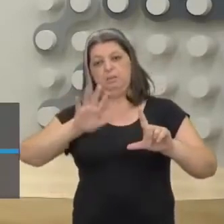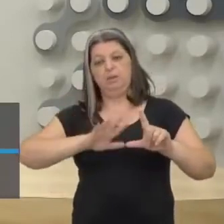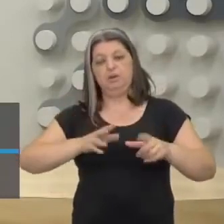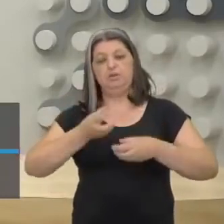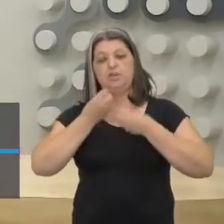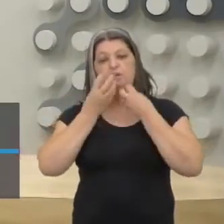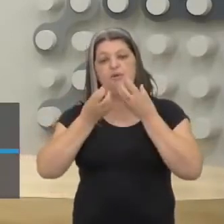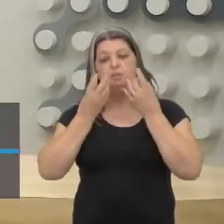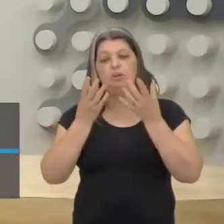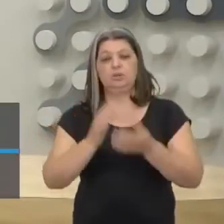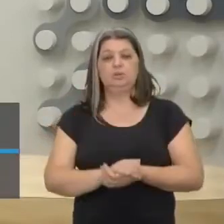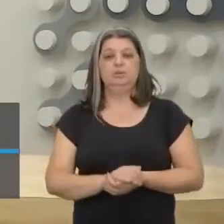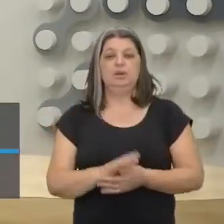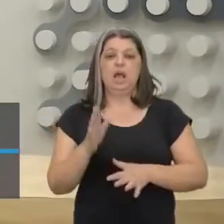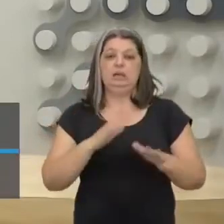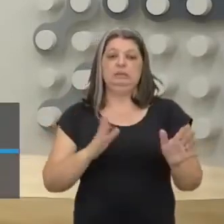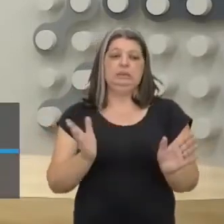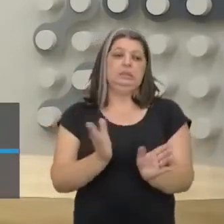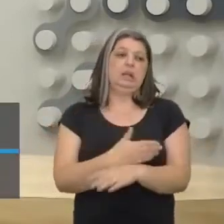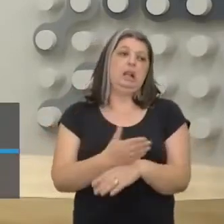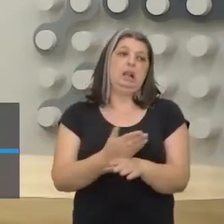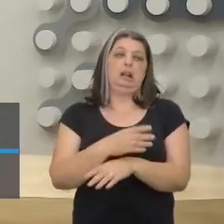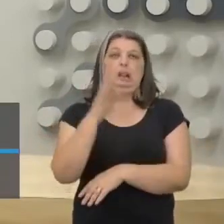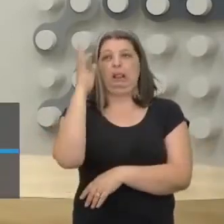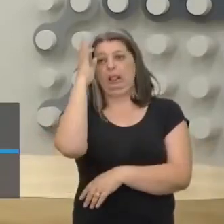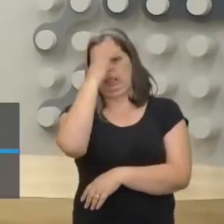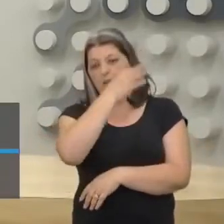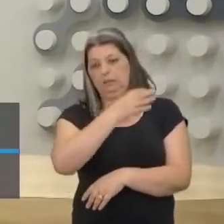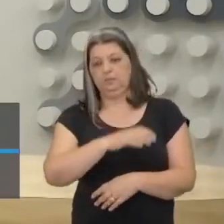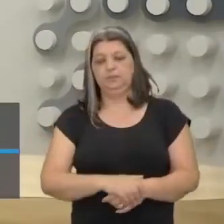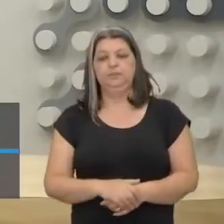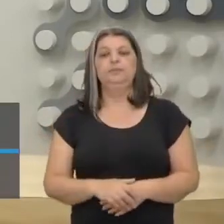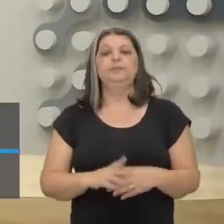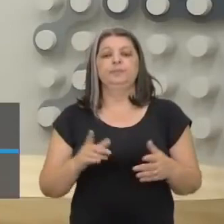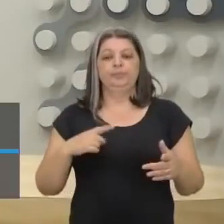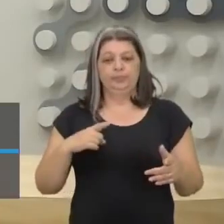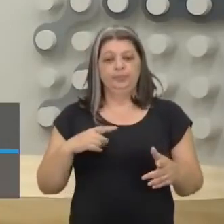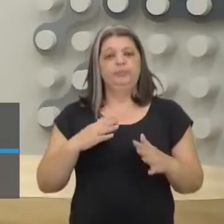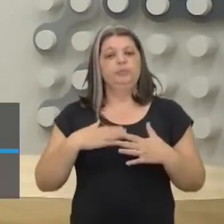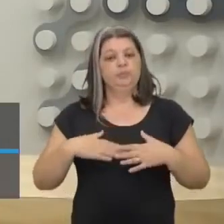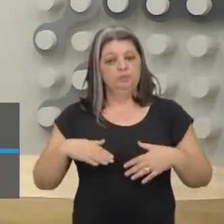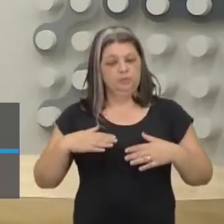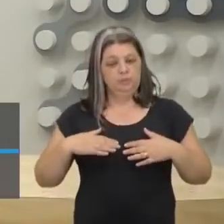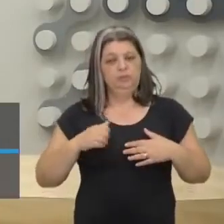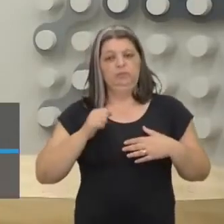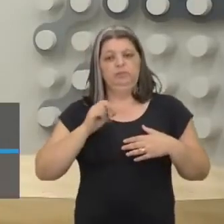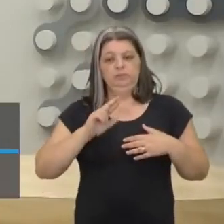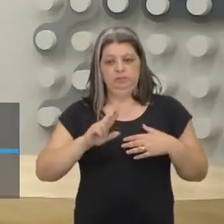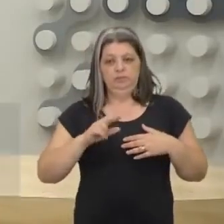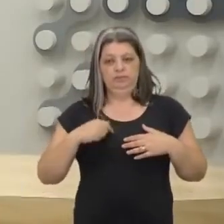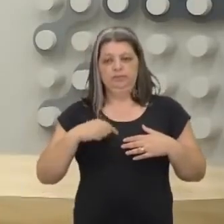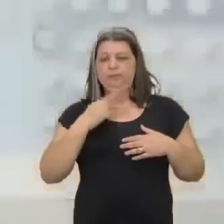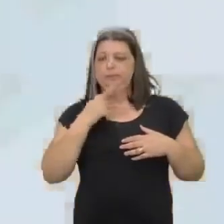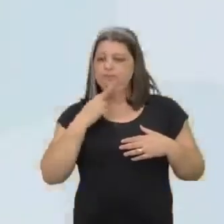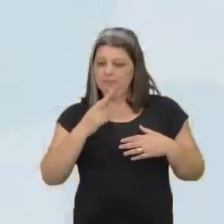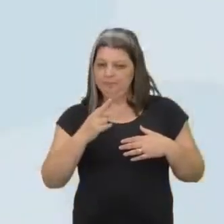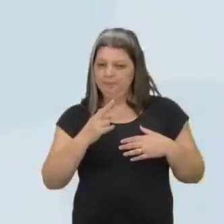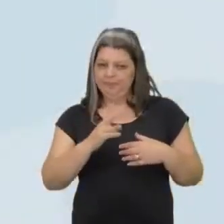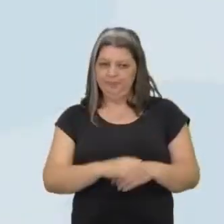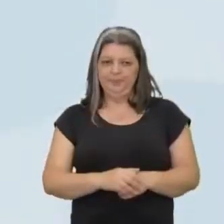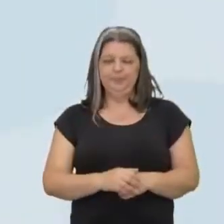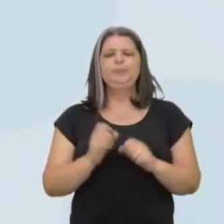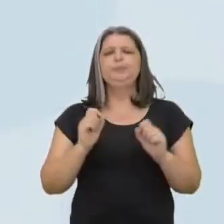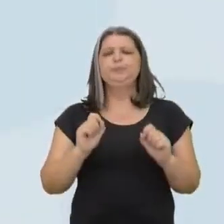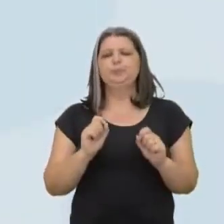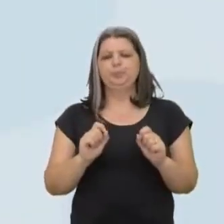dá você até se perde em meio a tanta informação. Mas agora você vai parar, você vai dar uma respirada e vai responder essa pergunta pra gente.